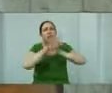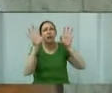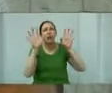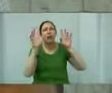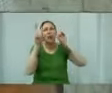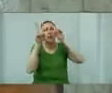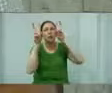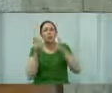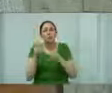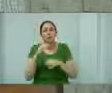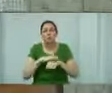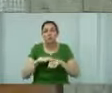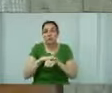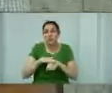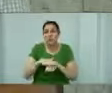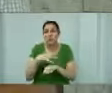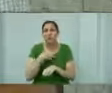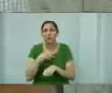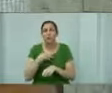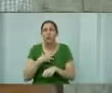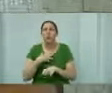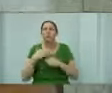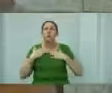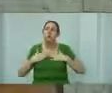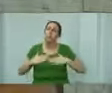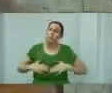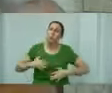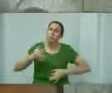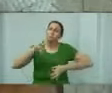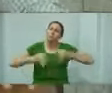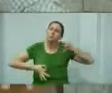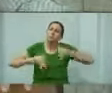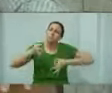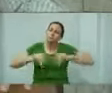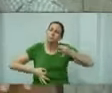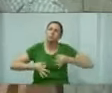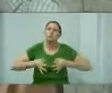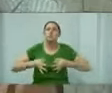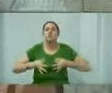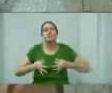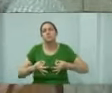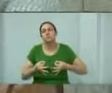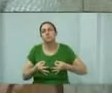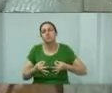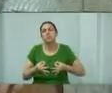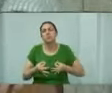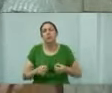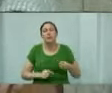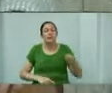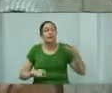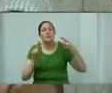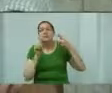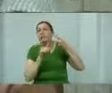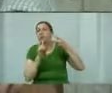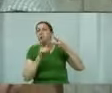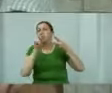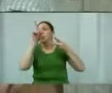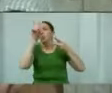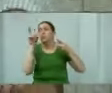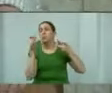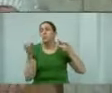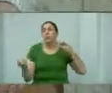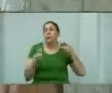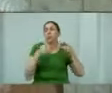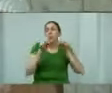tranquila com o Judiciário, com o Tribunal de Contas, com o Ministério Público, as claras. Então, esse é um tema importante. Segundo, o